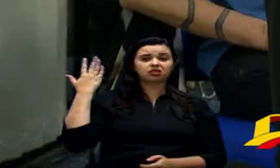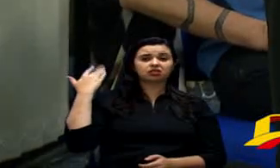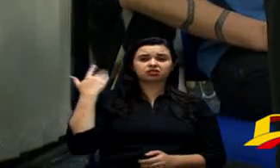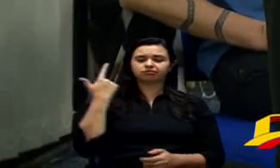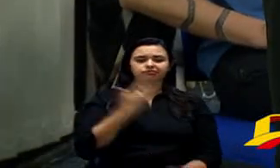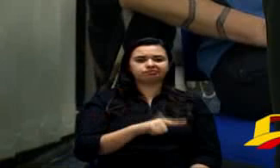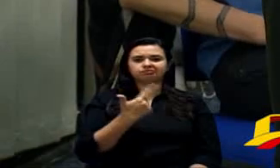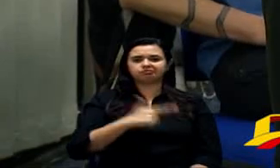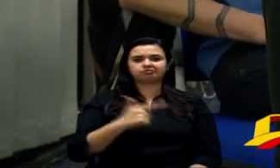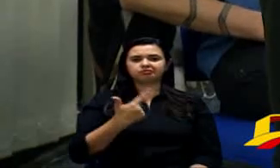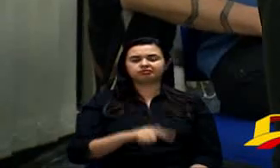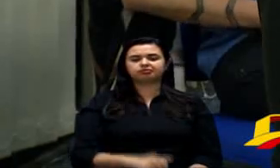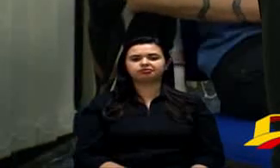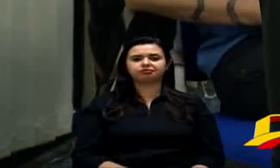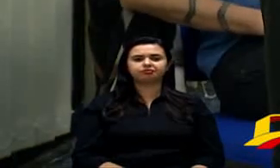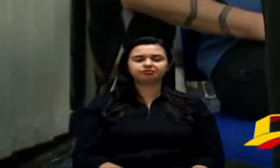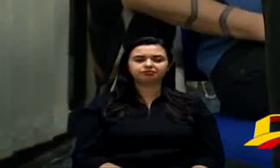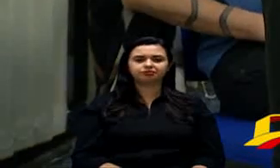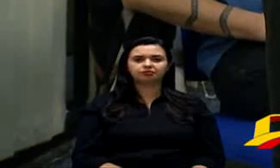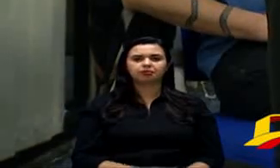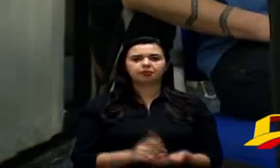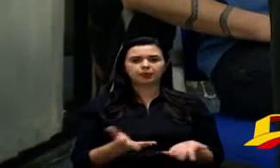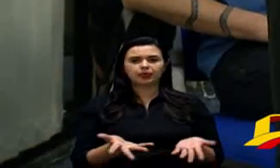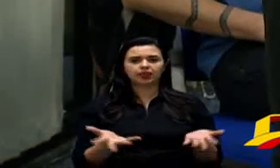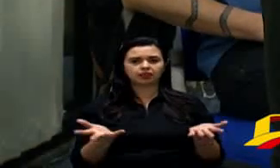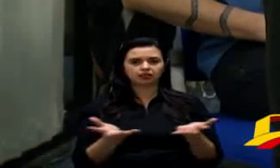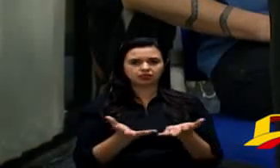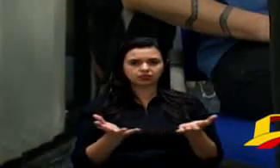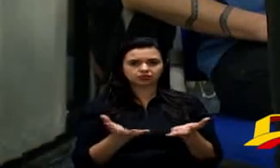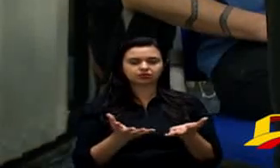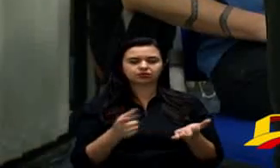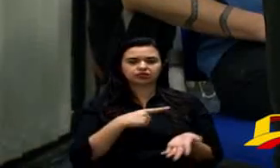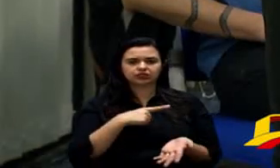matéria de faculdade, nada, mas atualmente são diversas decisões, eu não